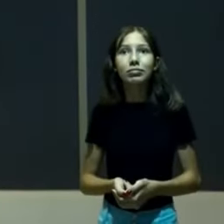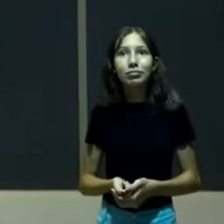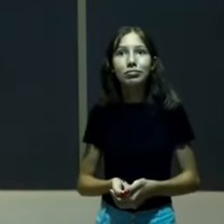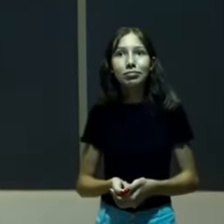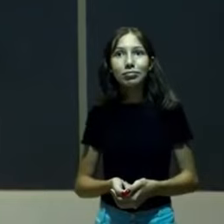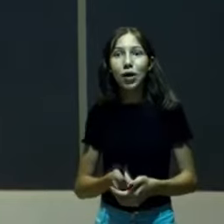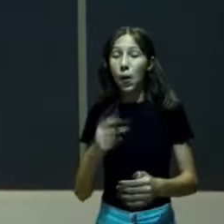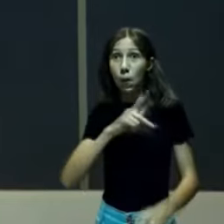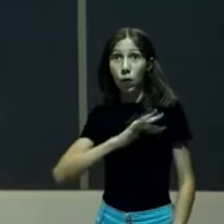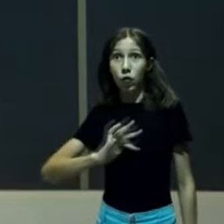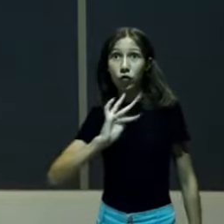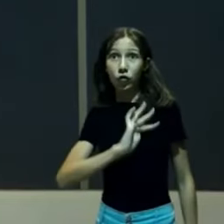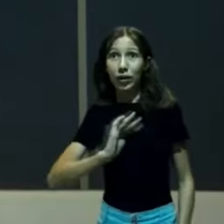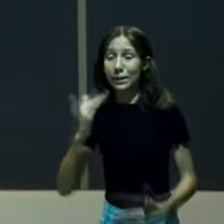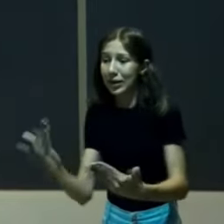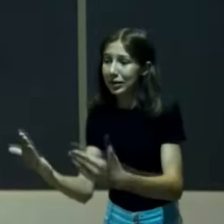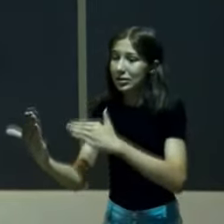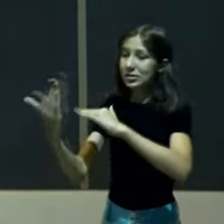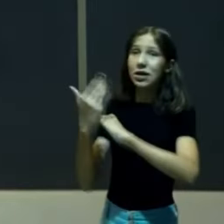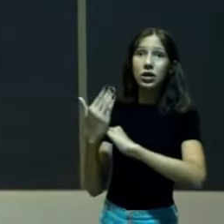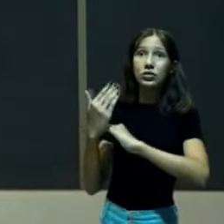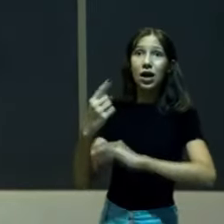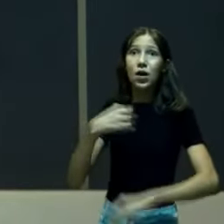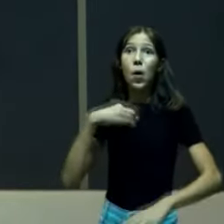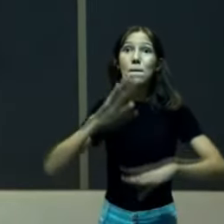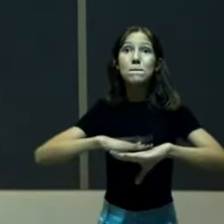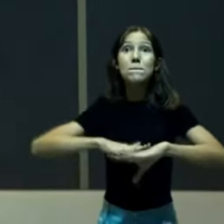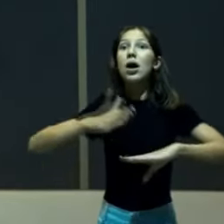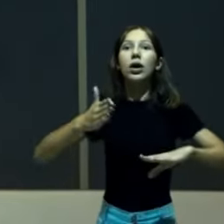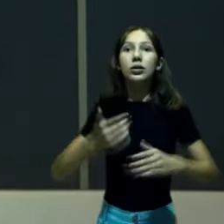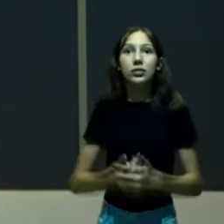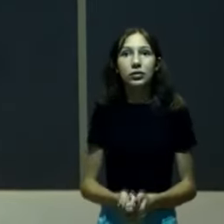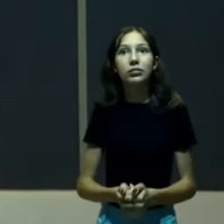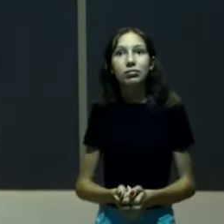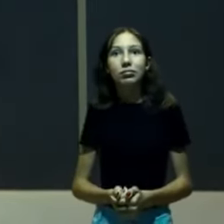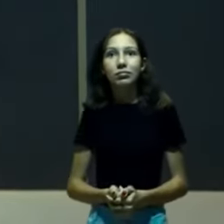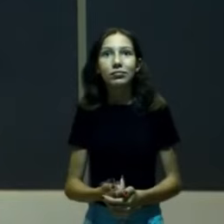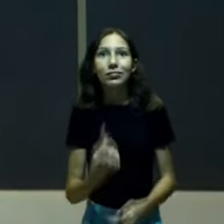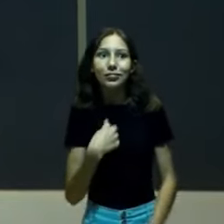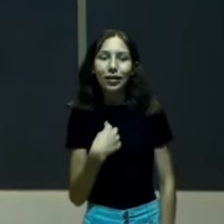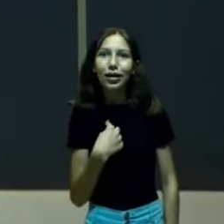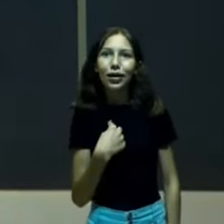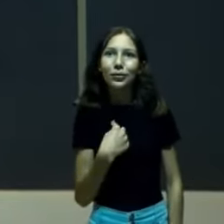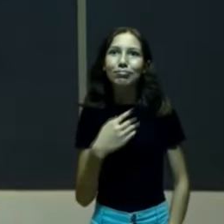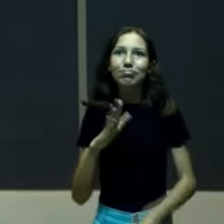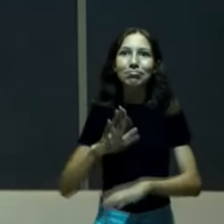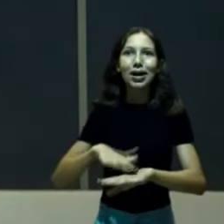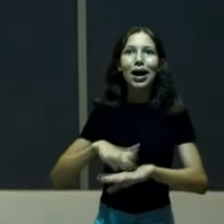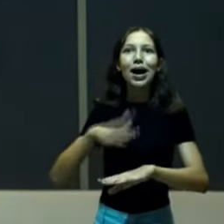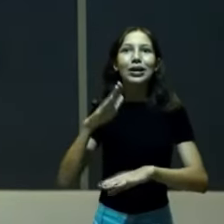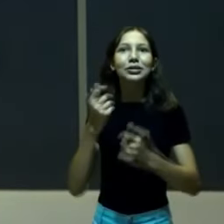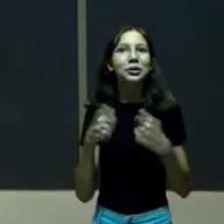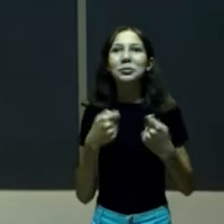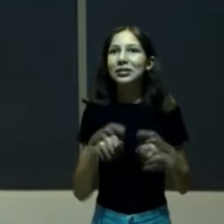trouxe através de você, vocês, eu tenho até de sobra. Paulo